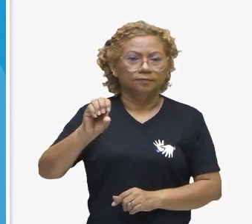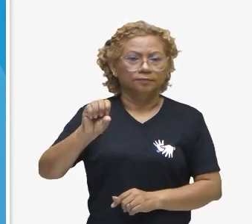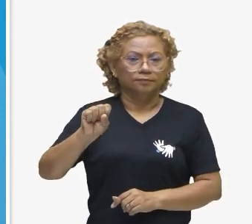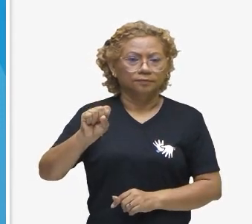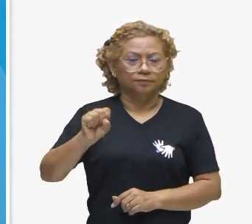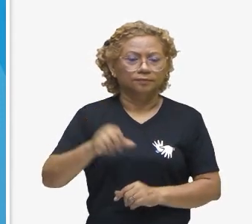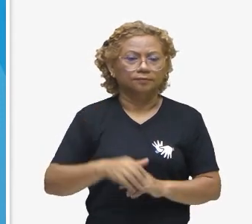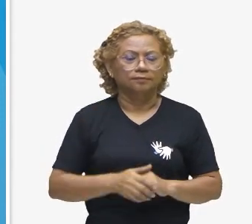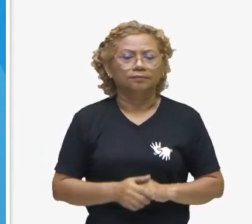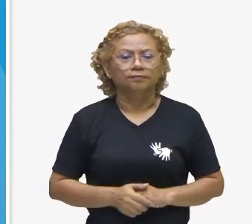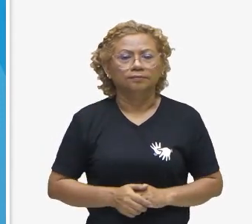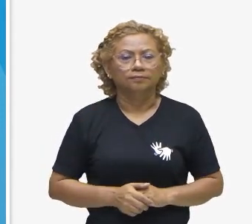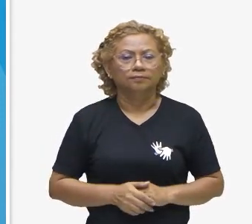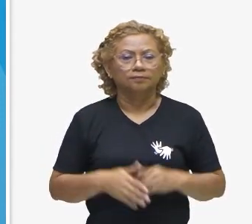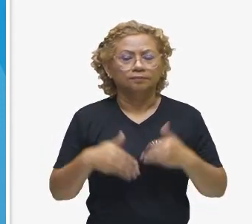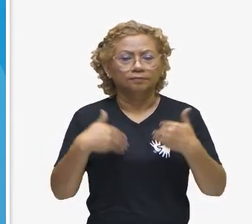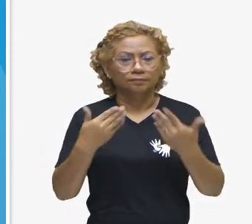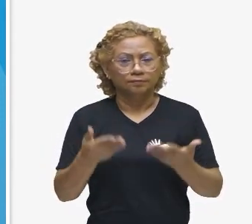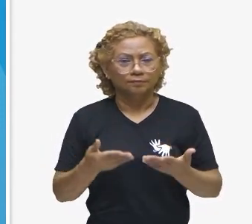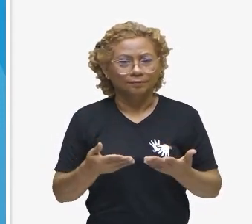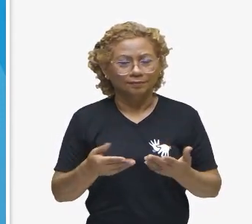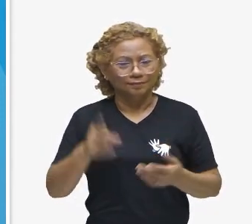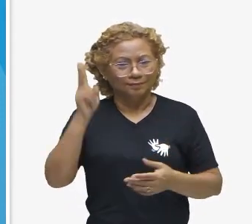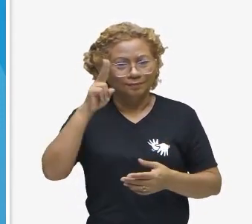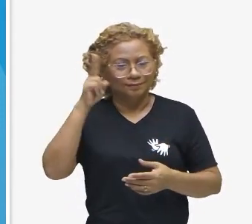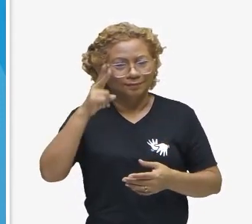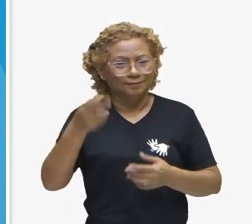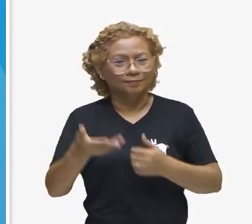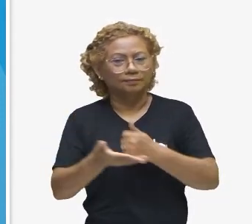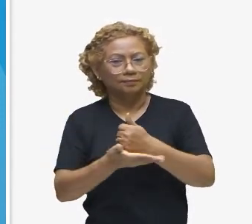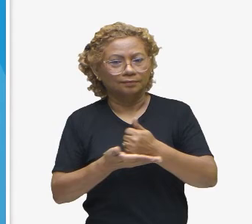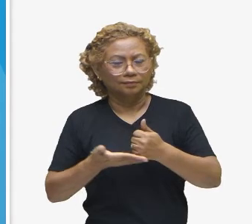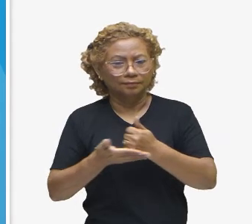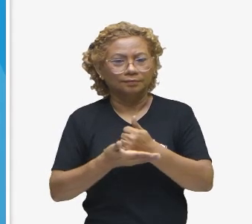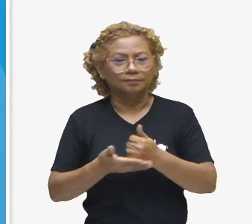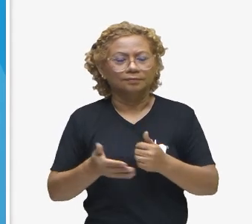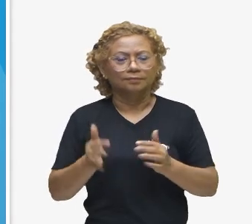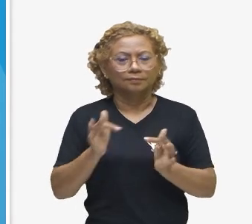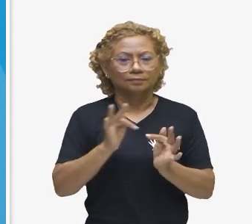a base foi aquela que a gente estudou. Função